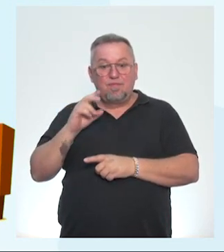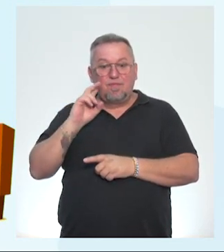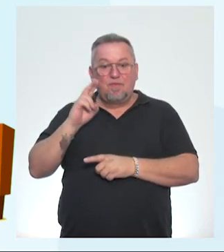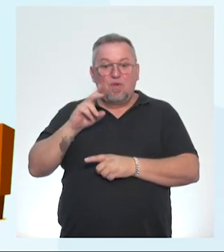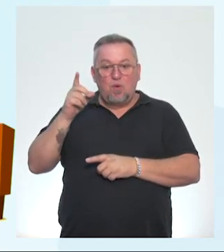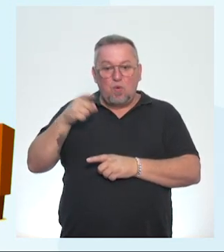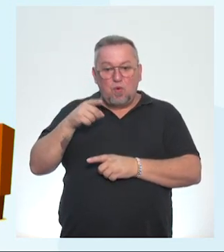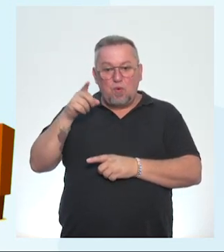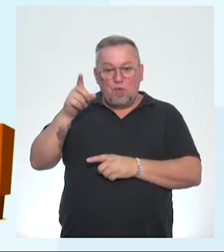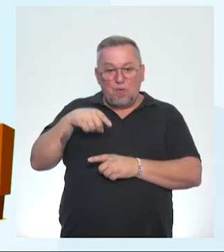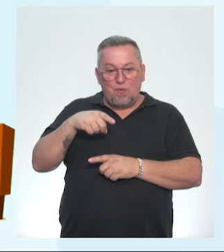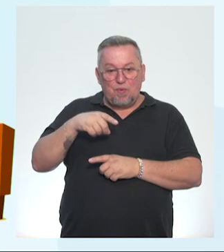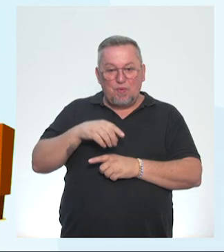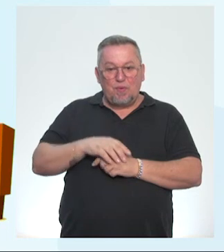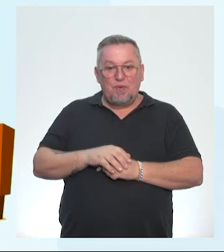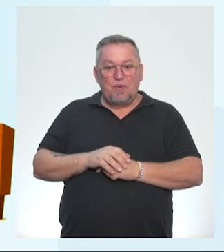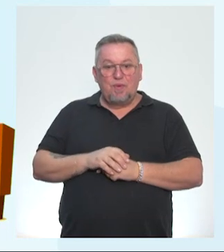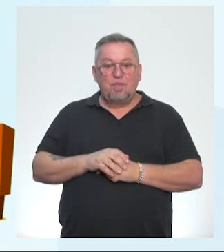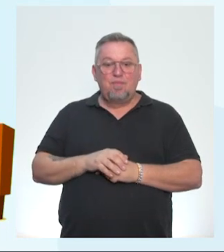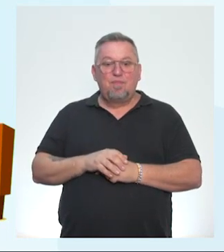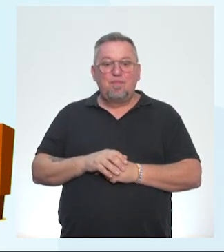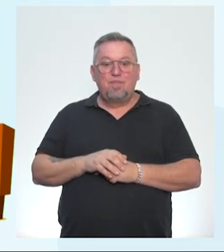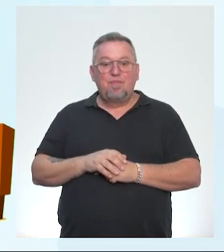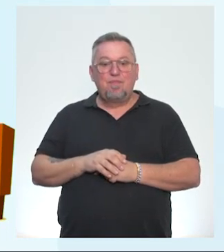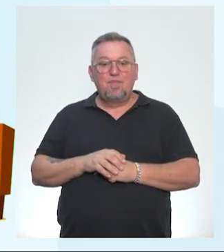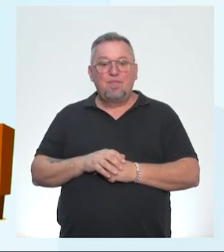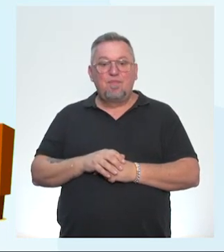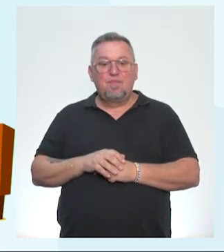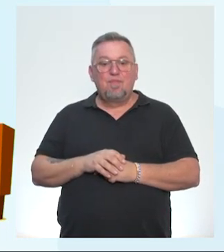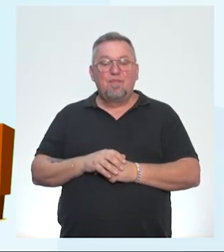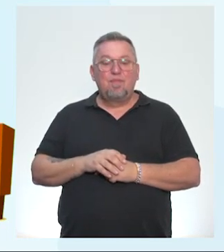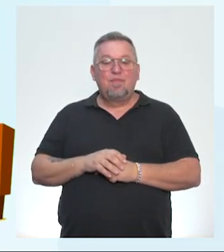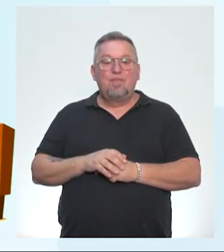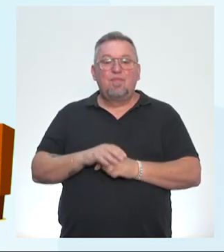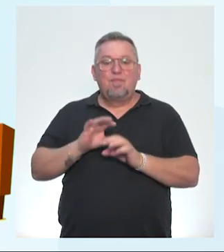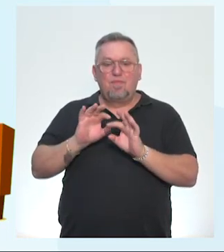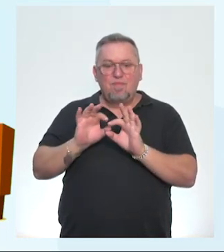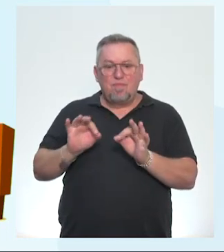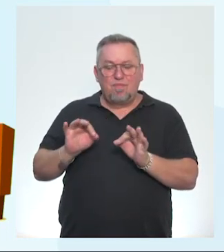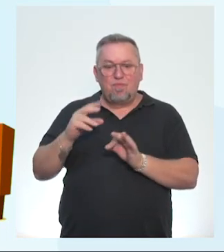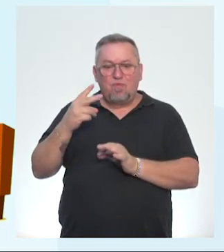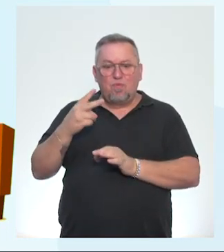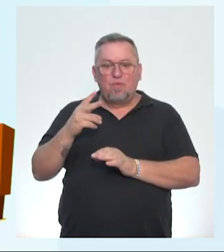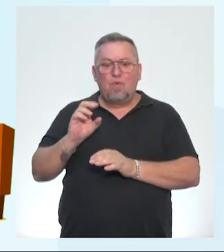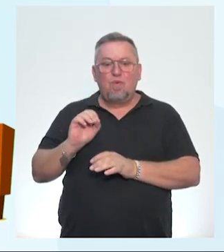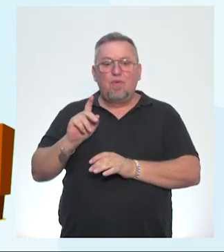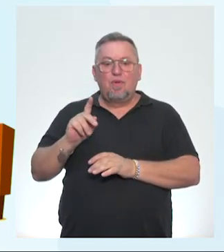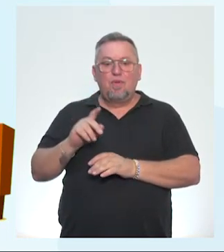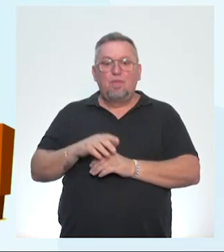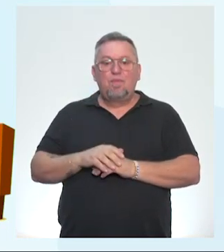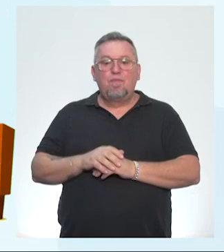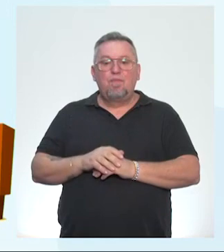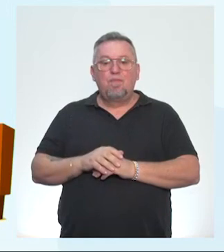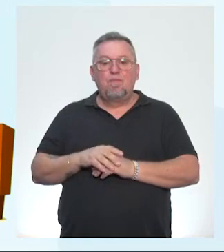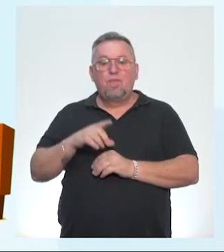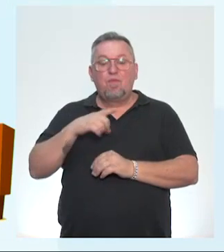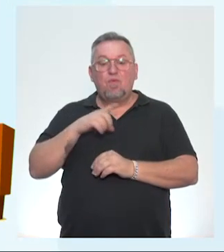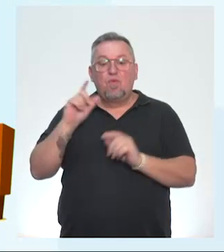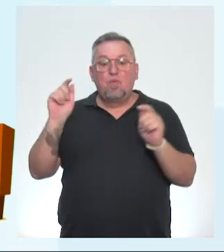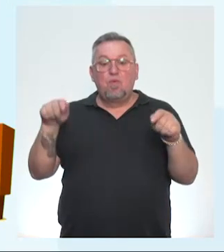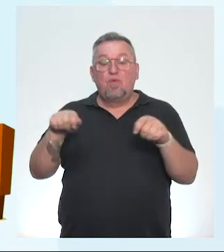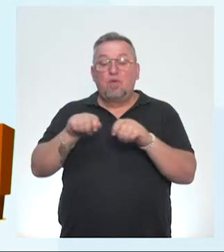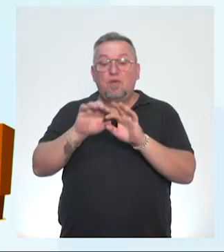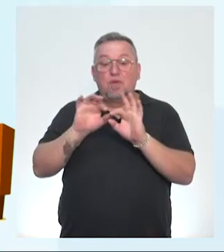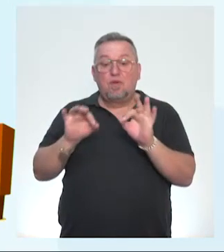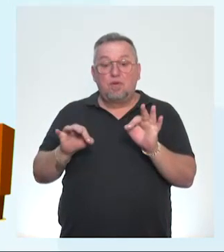de novo, olha o processinho, ó. Cortou, simplificou. Uma vez, duas. Veja, perceba que você só pode